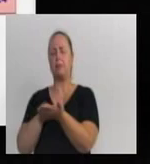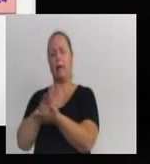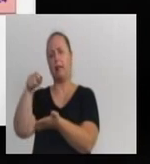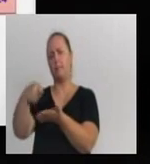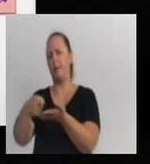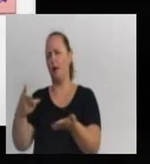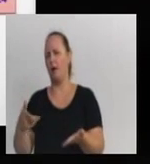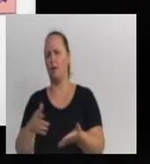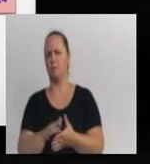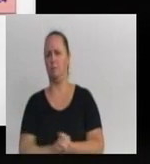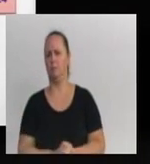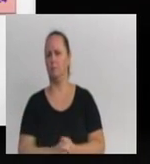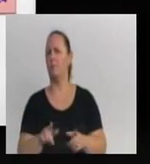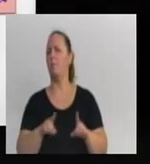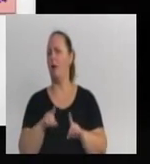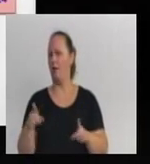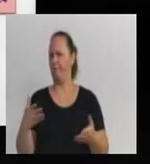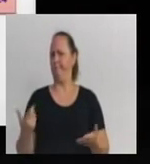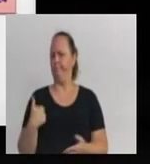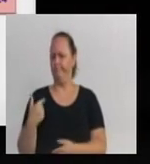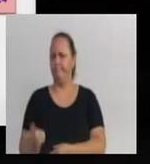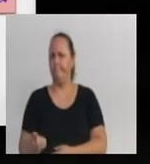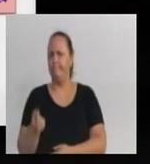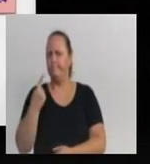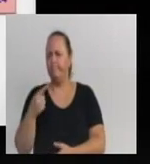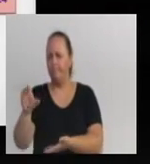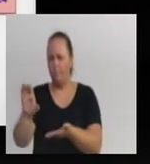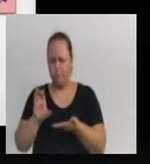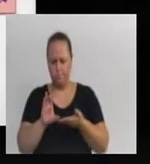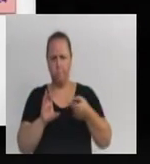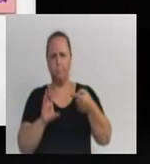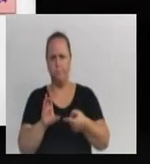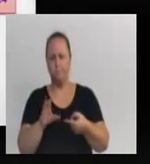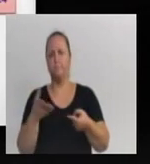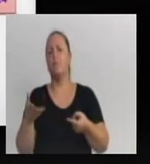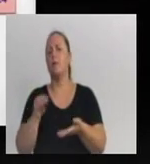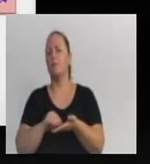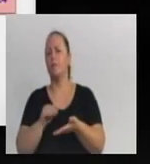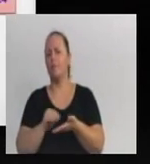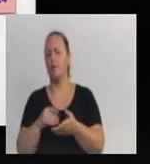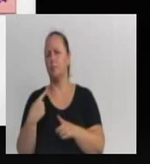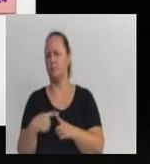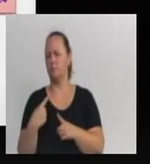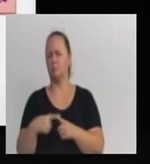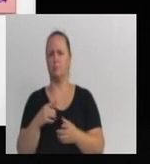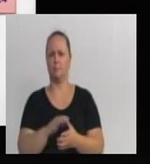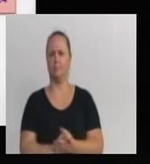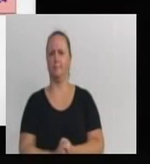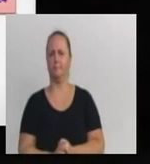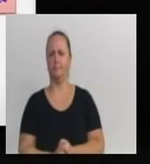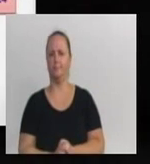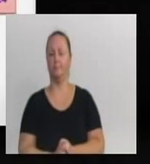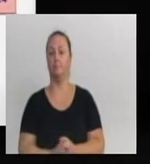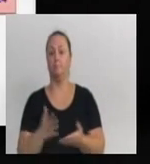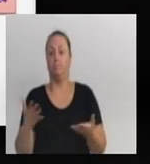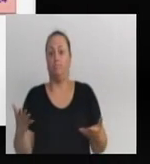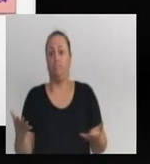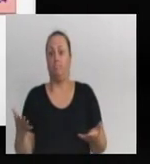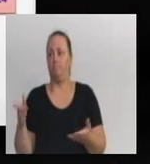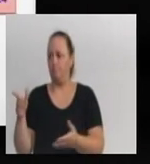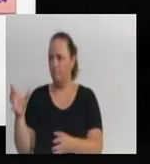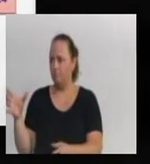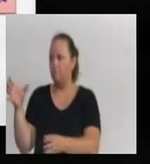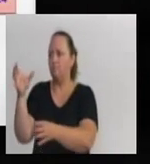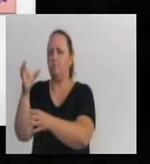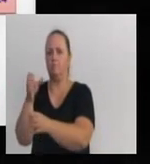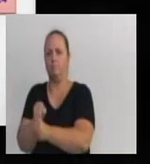esses recursos, senhoras e senhores, e nesse relatório aqui está o restante, esses recursos são recursos que representam milhões e milhões de